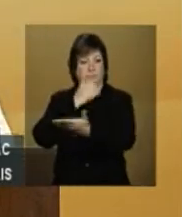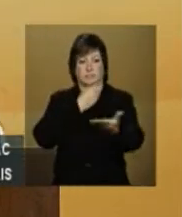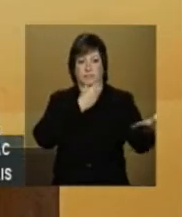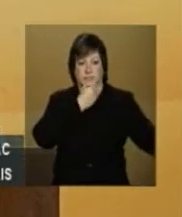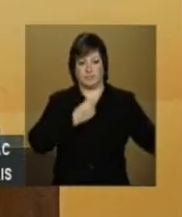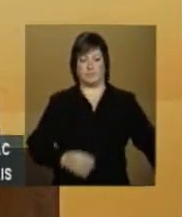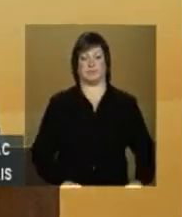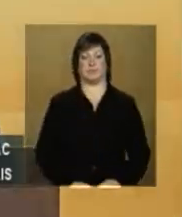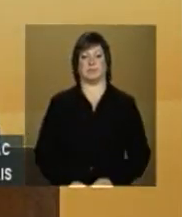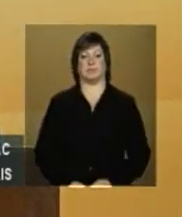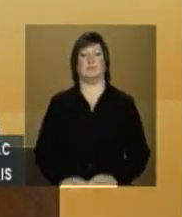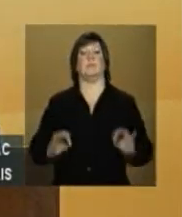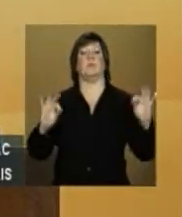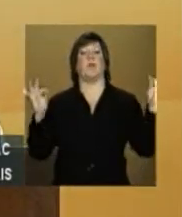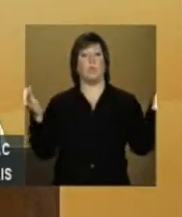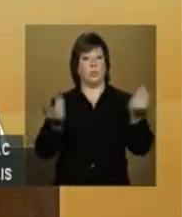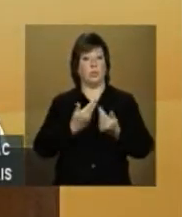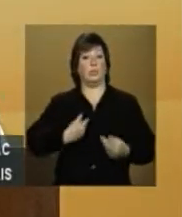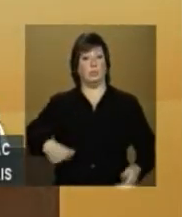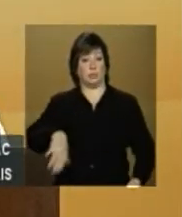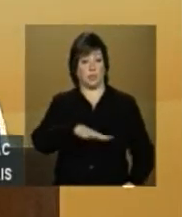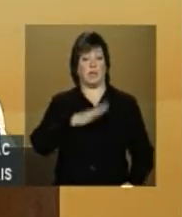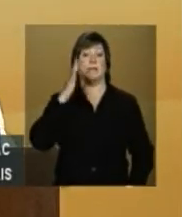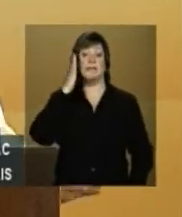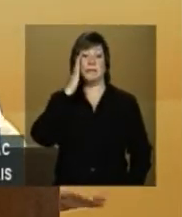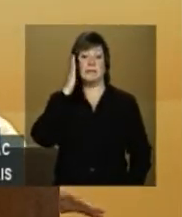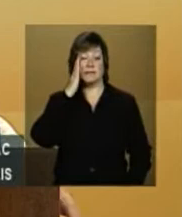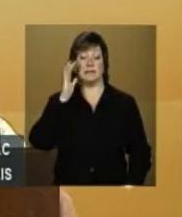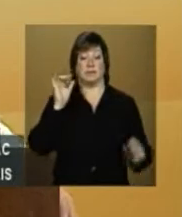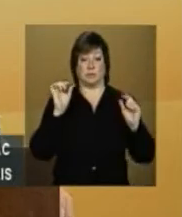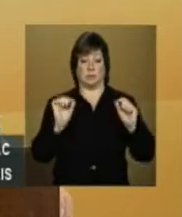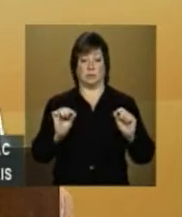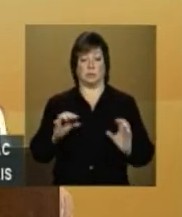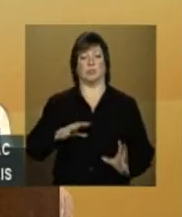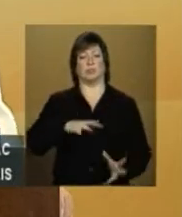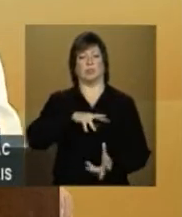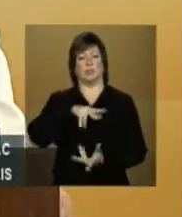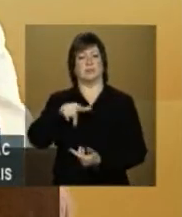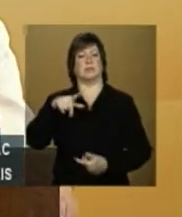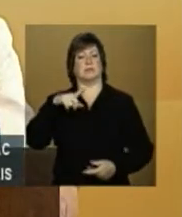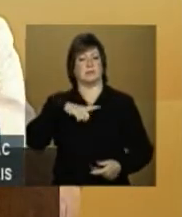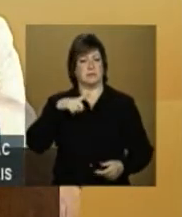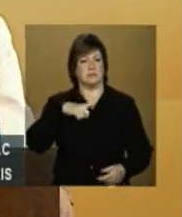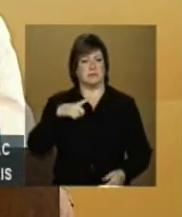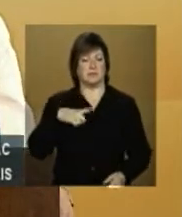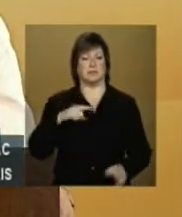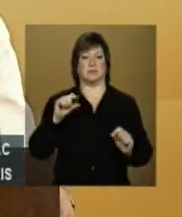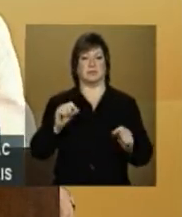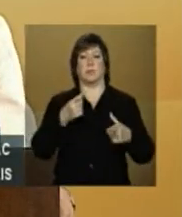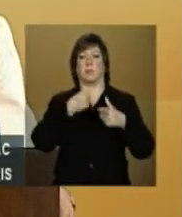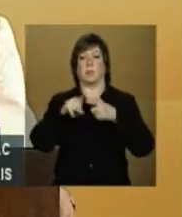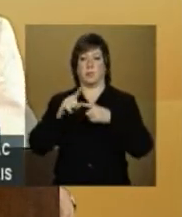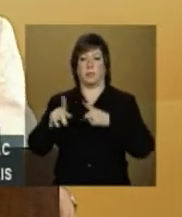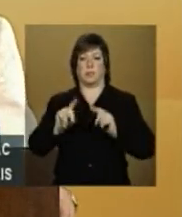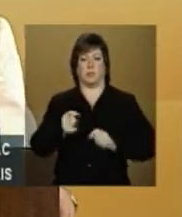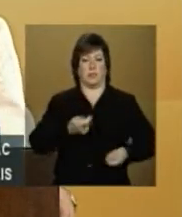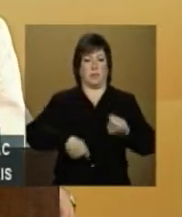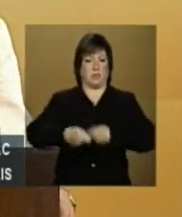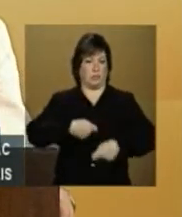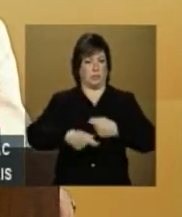senhores, todos nós sabemos que o mundo atravessa uma conjuntura econômica